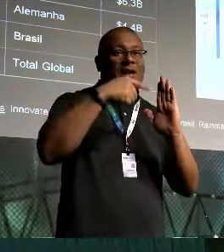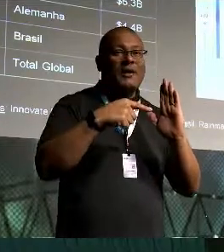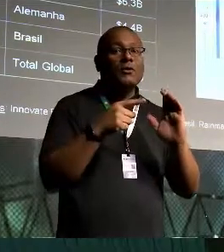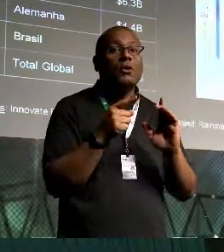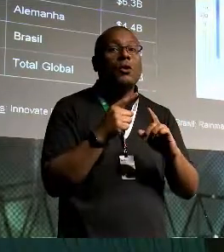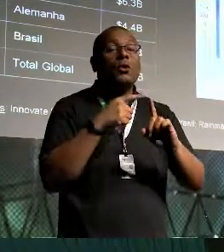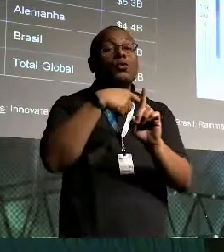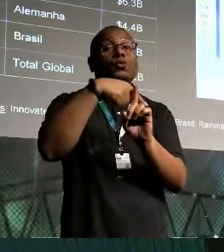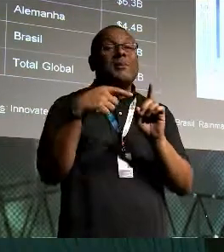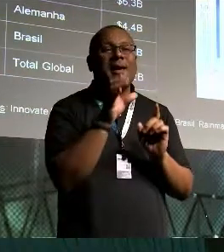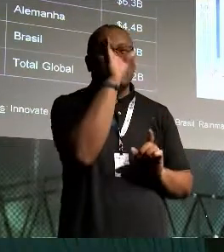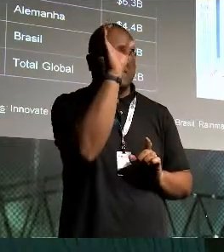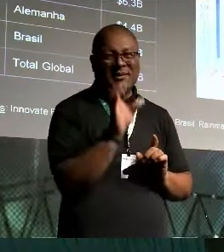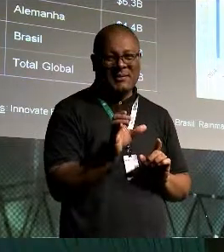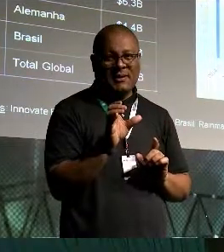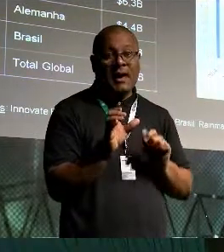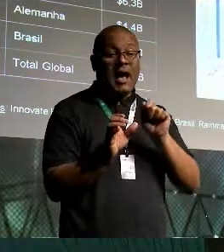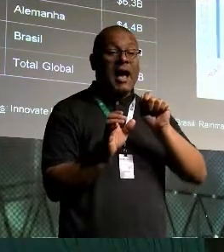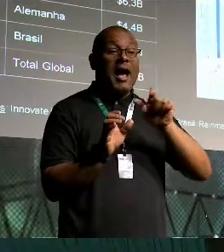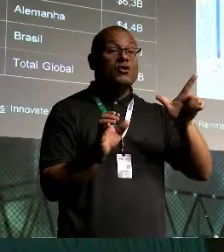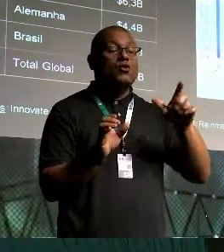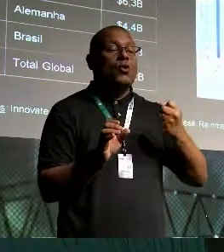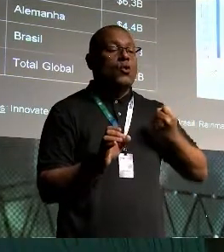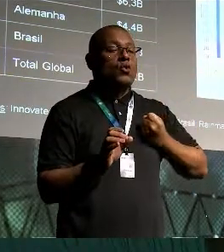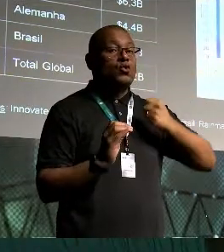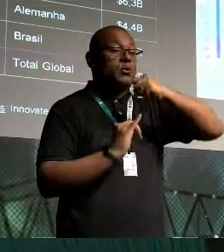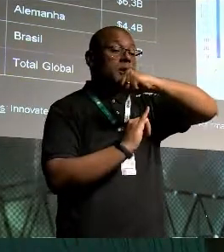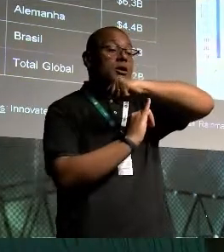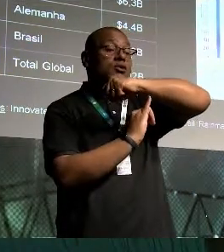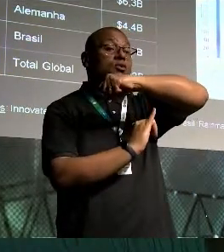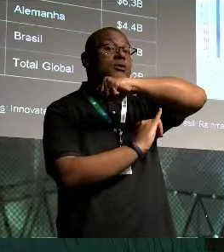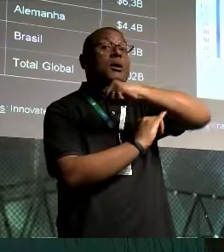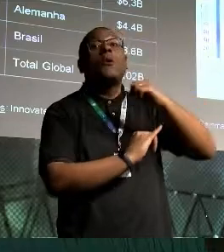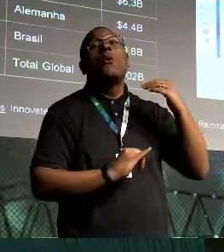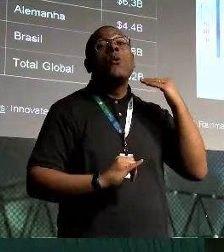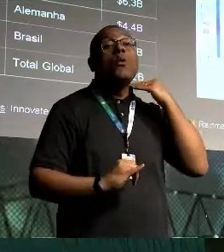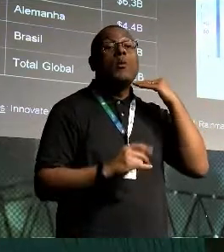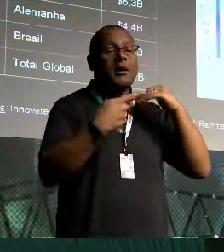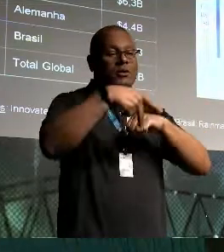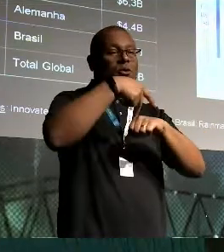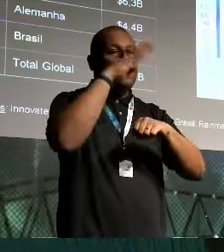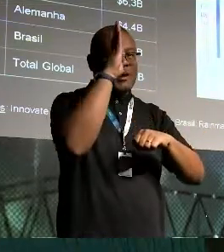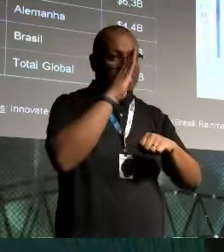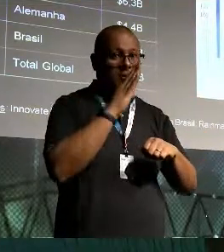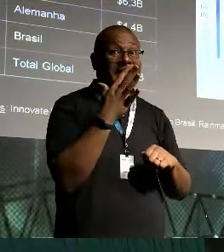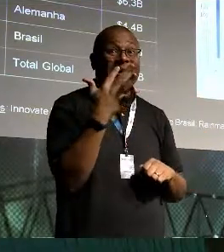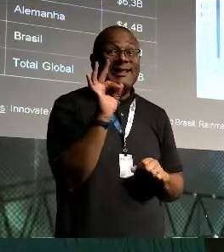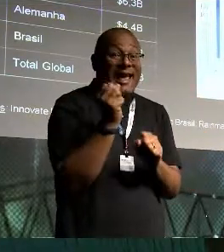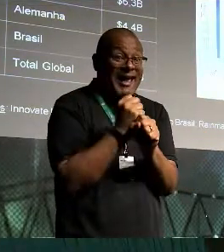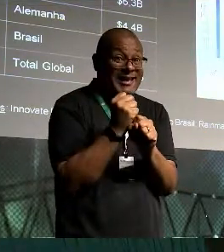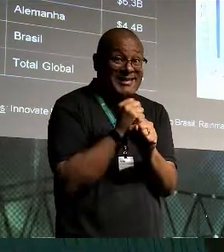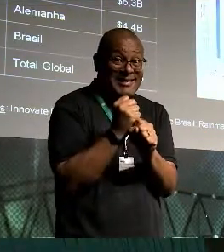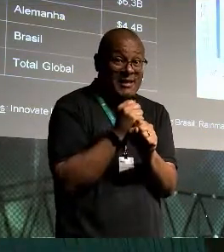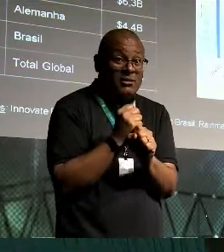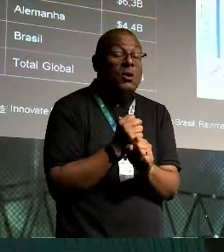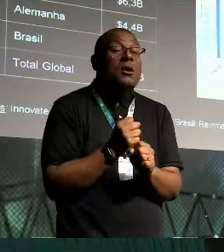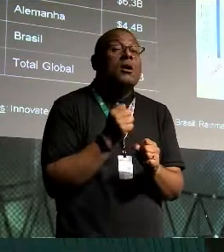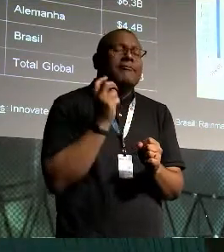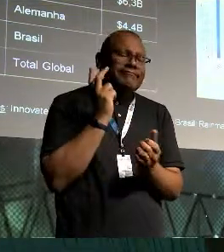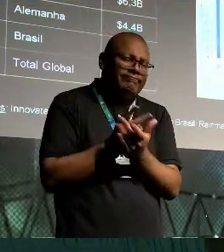slide, onde a gente vê em azul o número de instituições bancárias no país, que nos últimos 10 anos